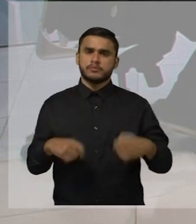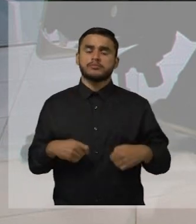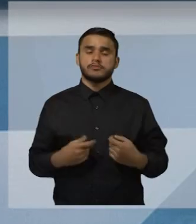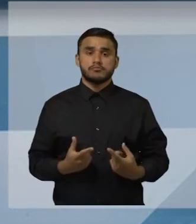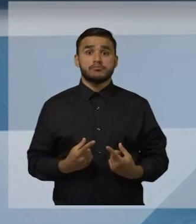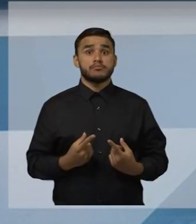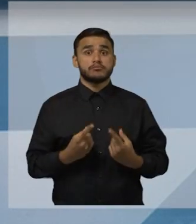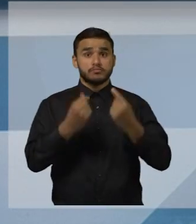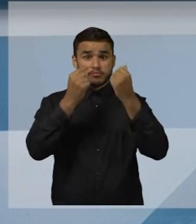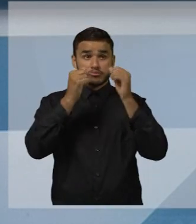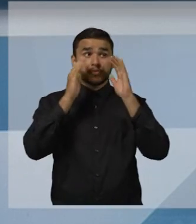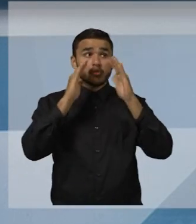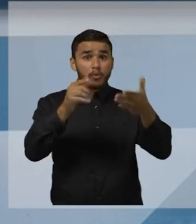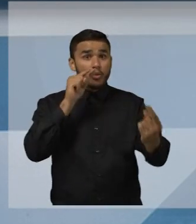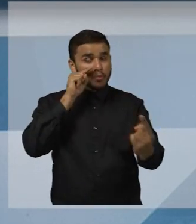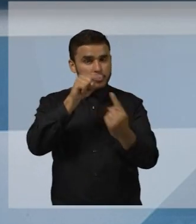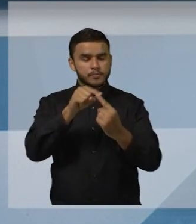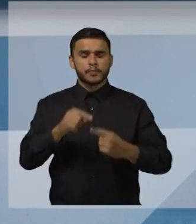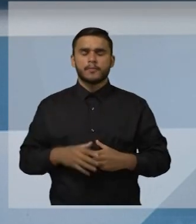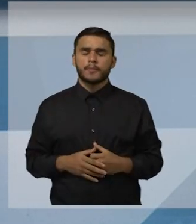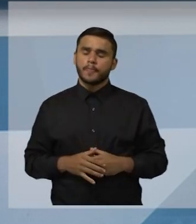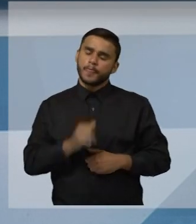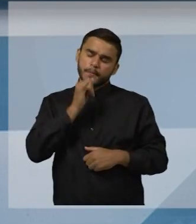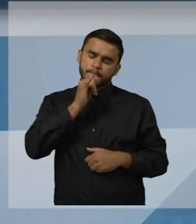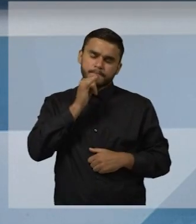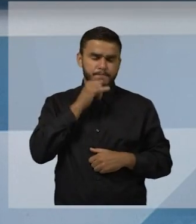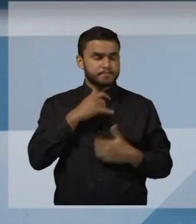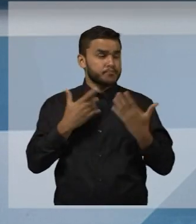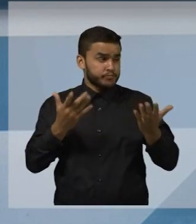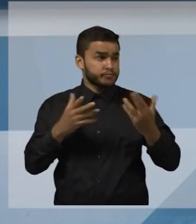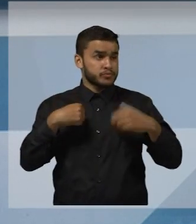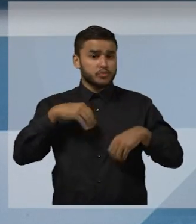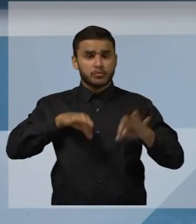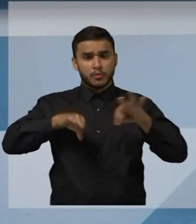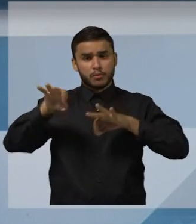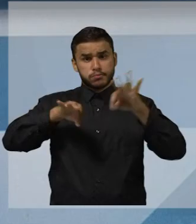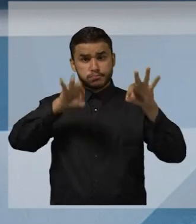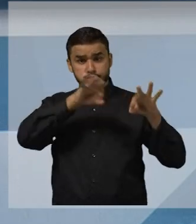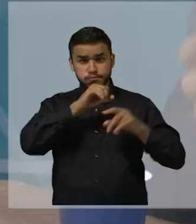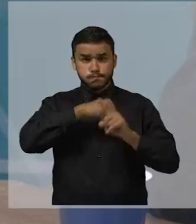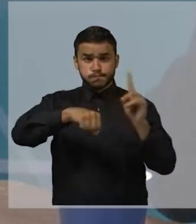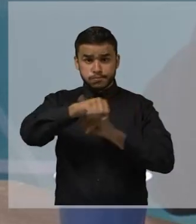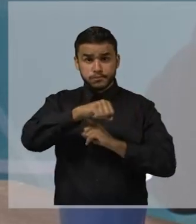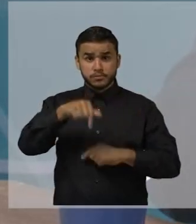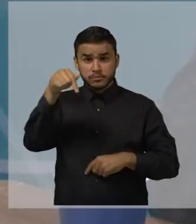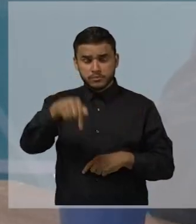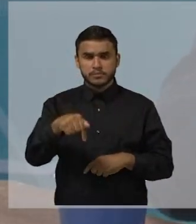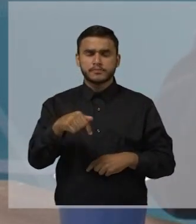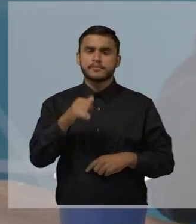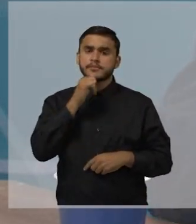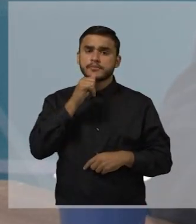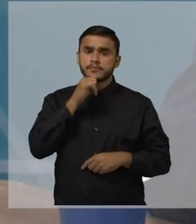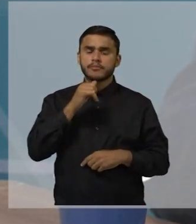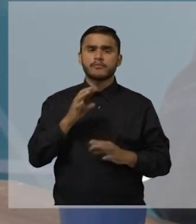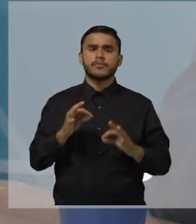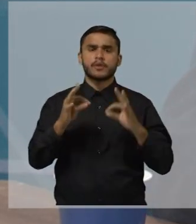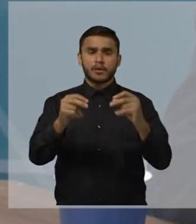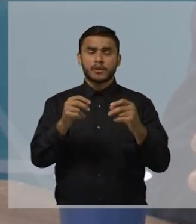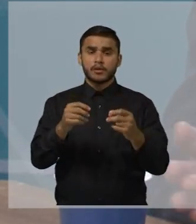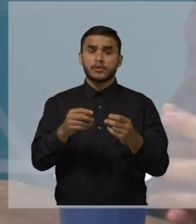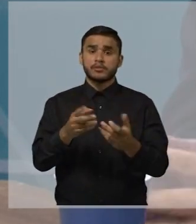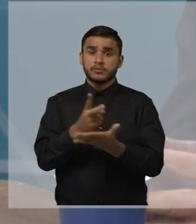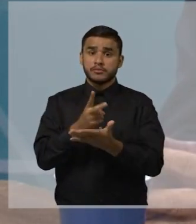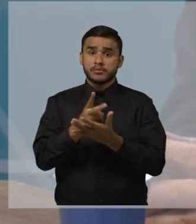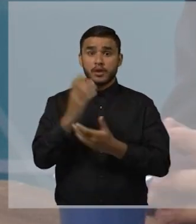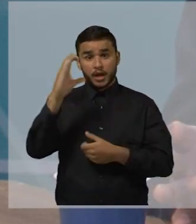nisso. Agora veja, a nossa organização da sociedade, sob o ponto de vista, eu insisto, da